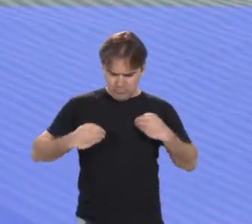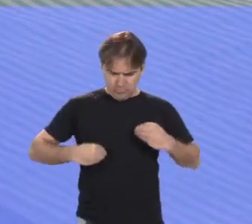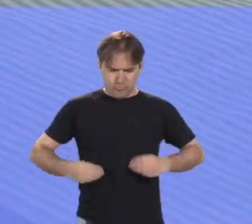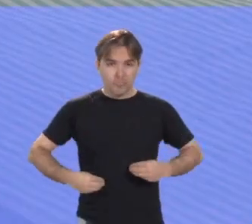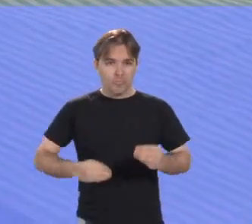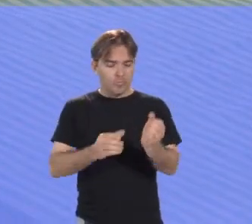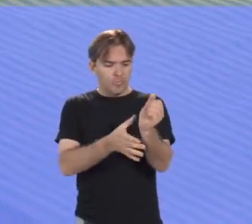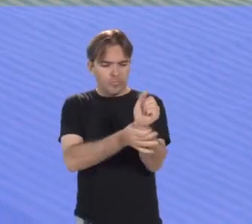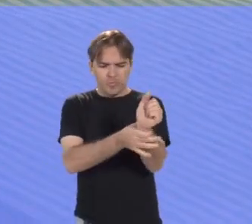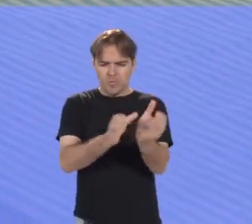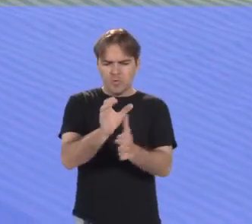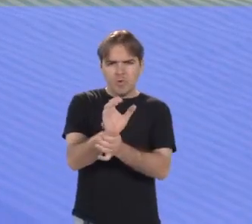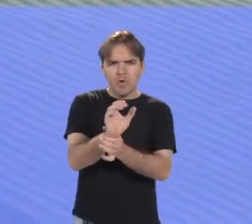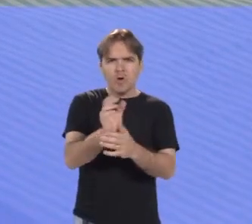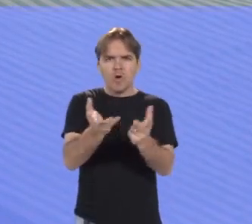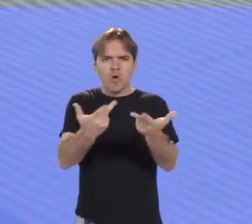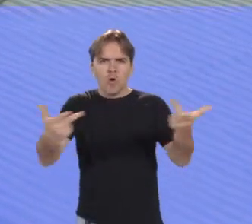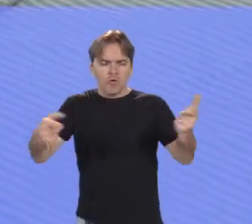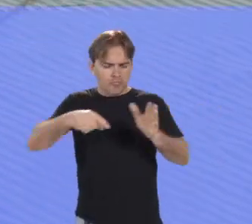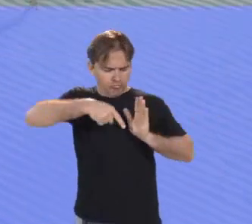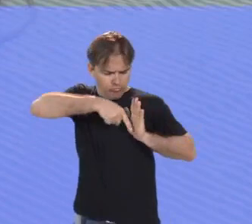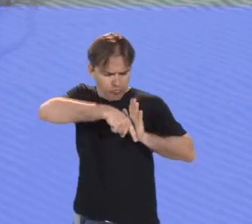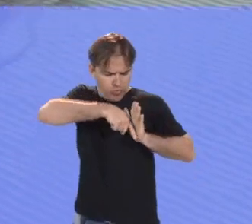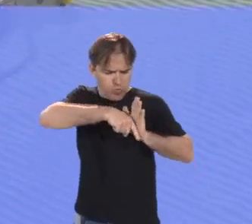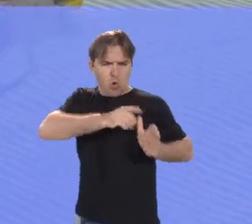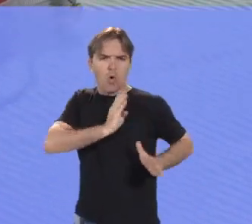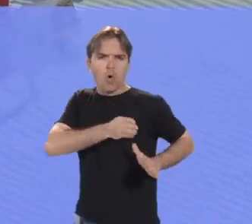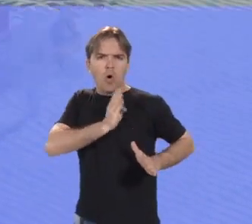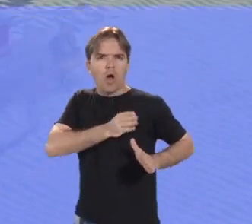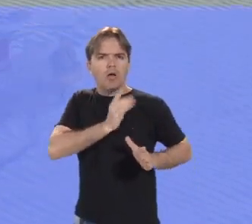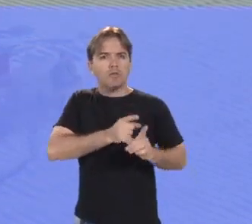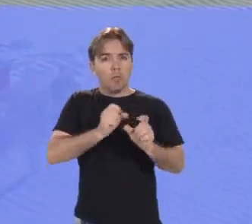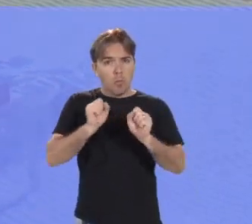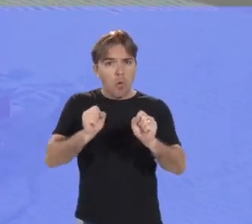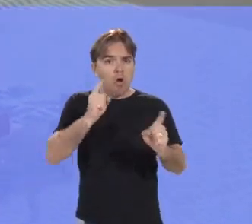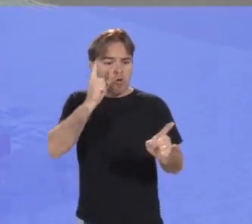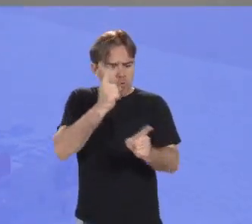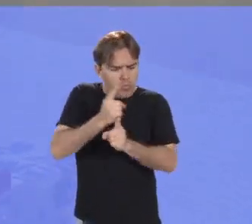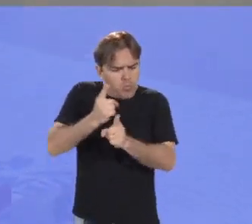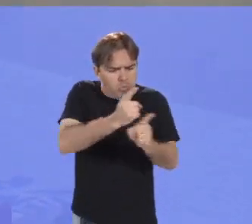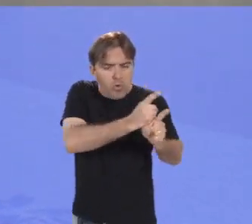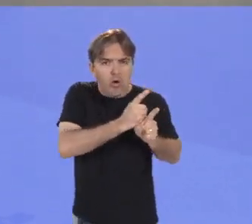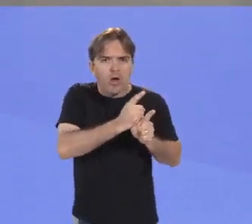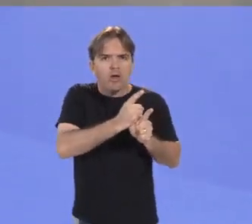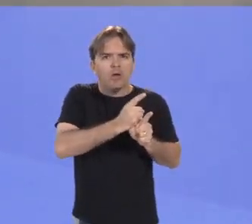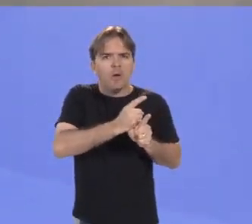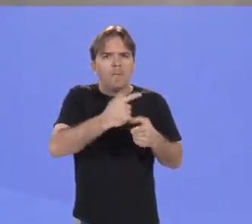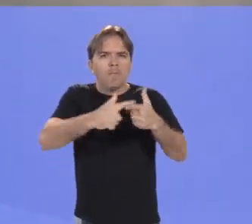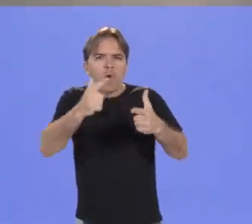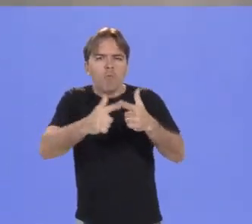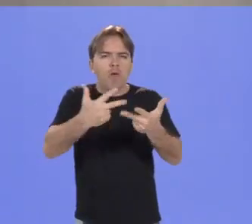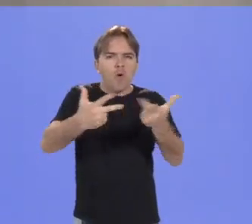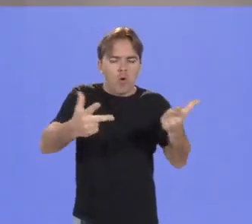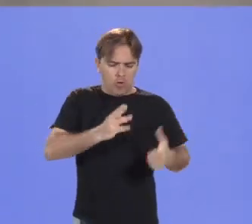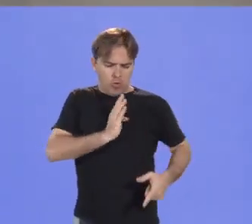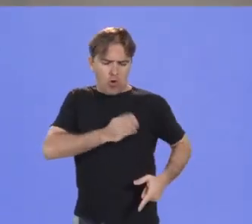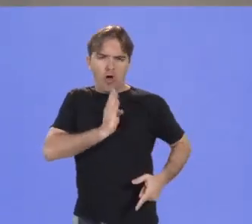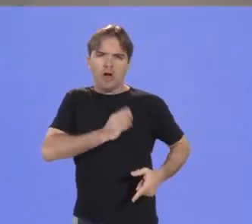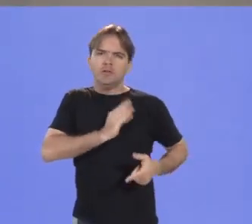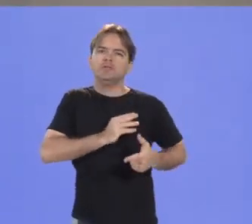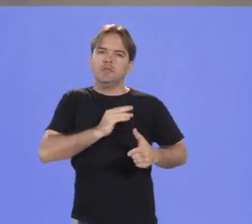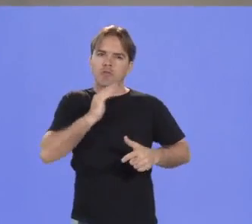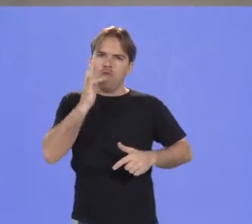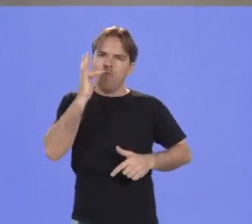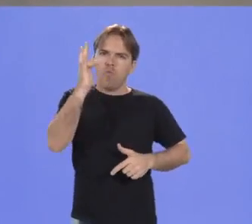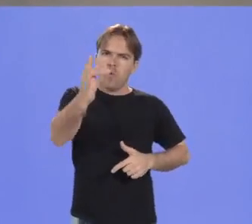Eletrocardiograma, ecocardiograma, avaliação clínica e vascular. Exames como esses podem identificar previamente alterações